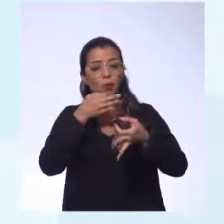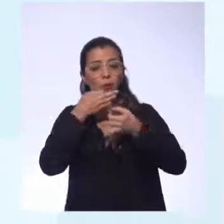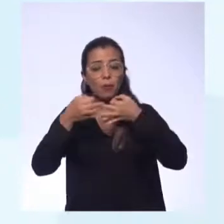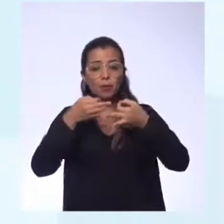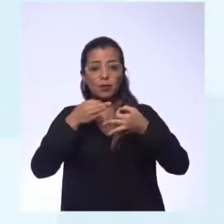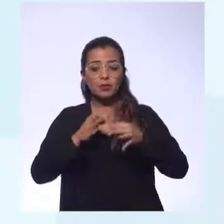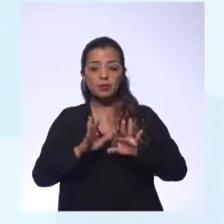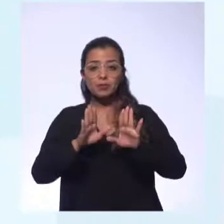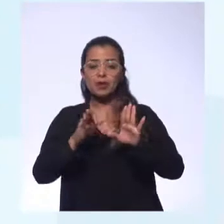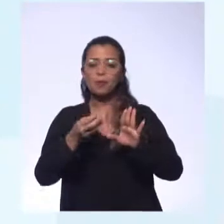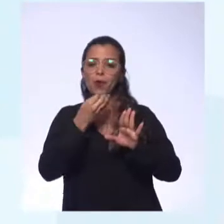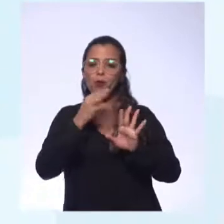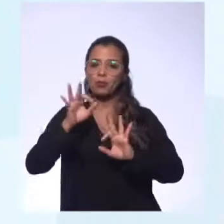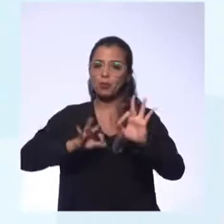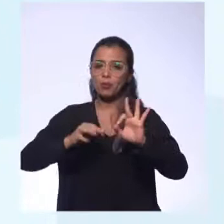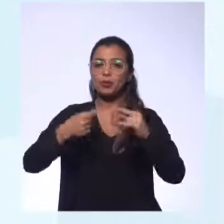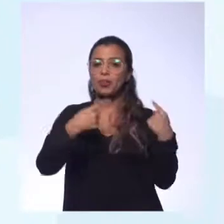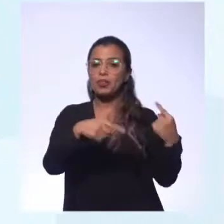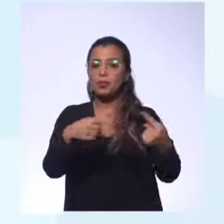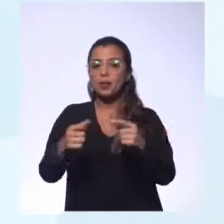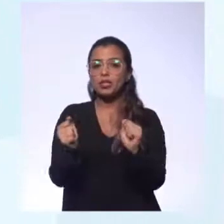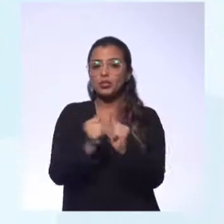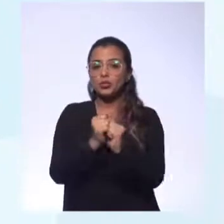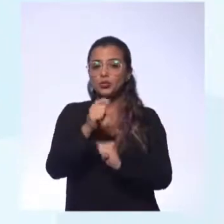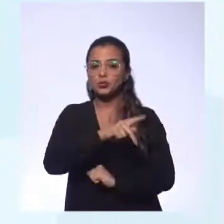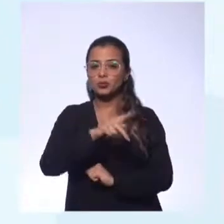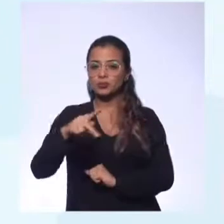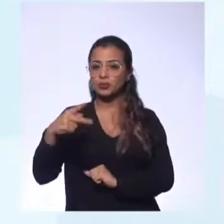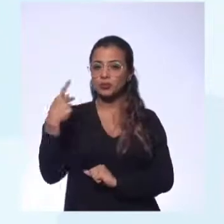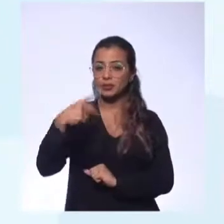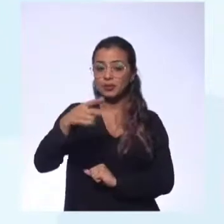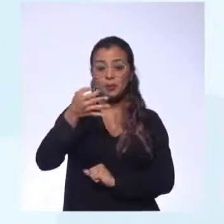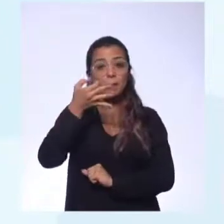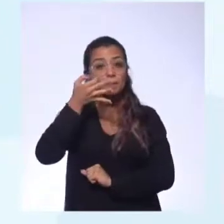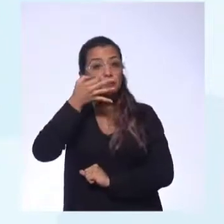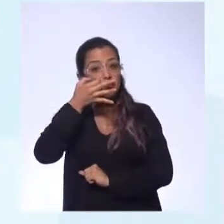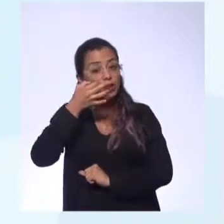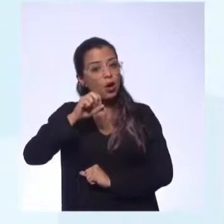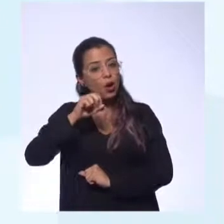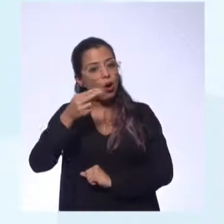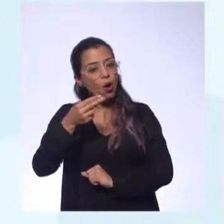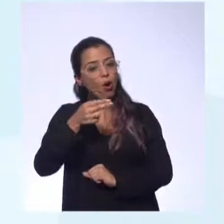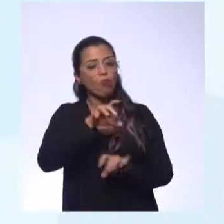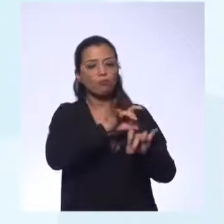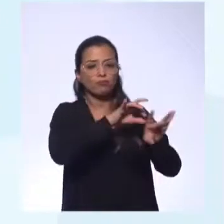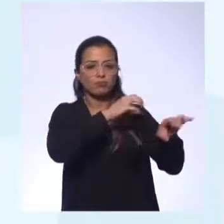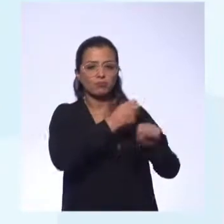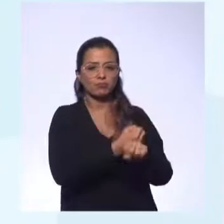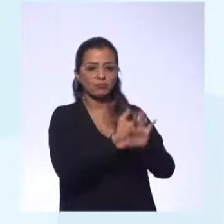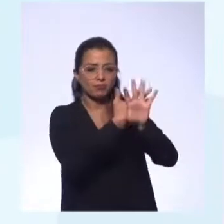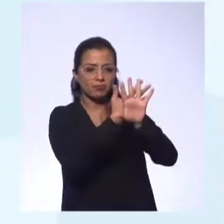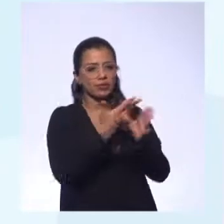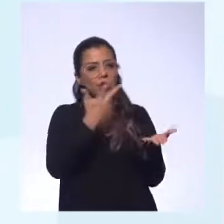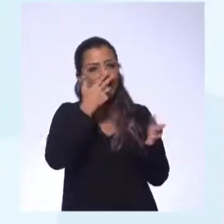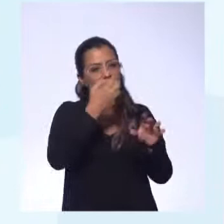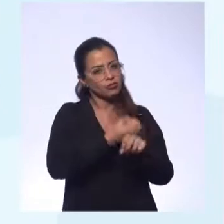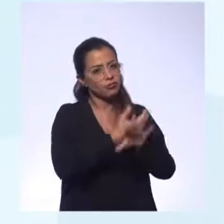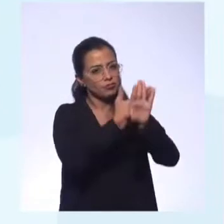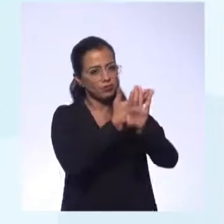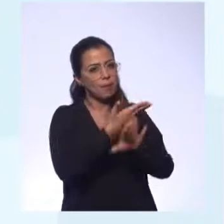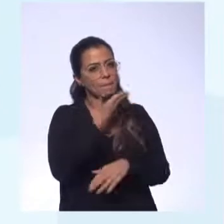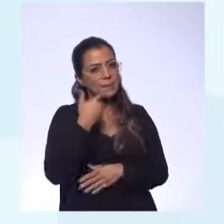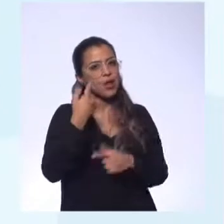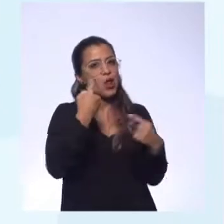isso, organizem um debate com o auxílio do seu professor, presencialmente ou utilizando ferramentas digitais. Eu acho que ferramentas digitais para